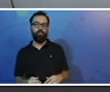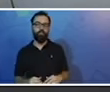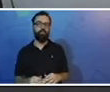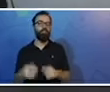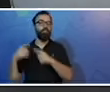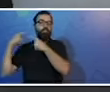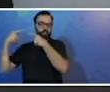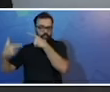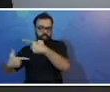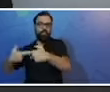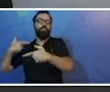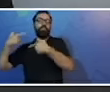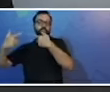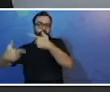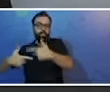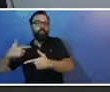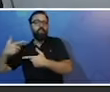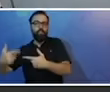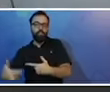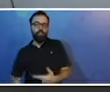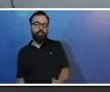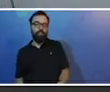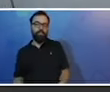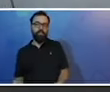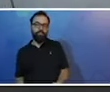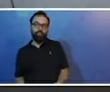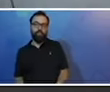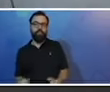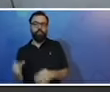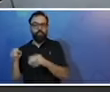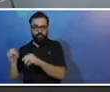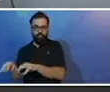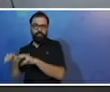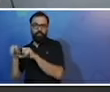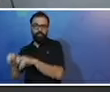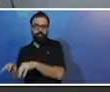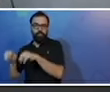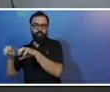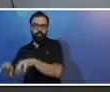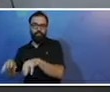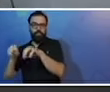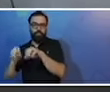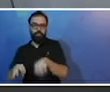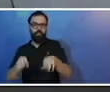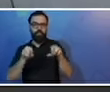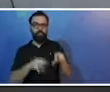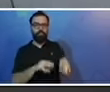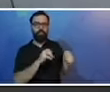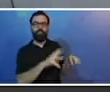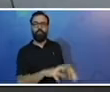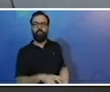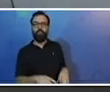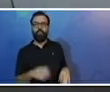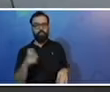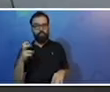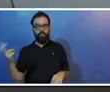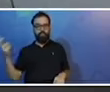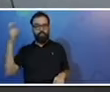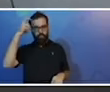de geração em geração Uma Geração vai ensinando pra outra e assim a cultura vai mantendo-se